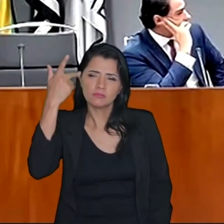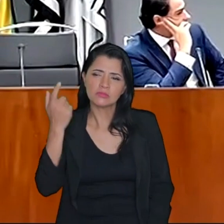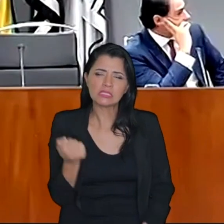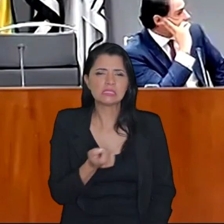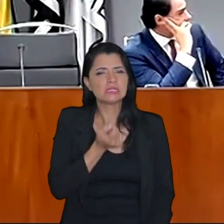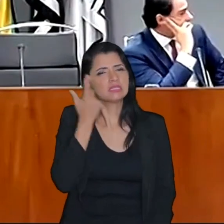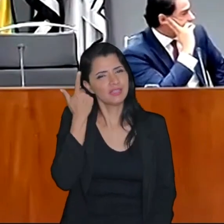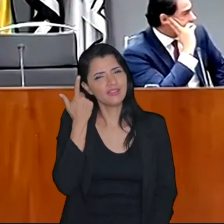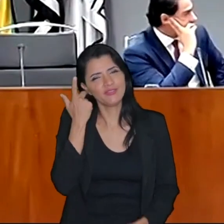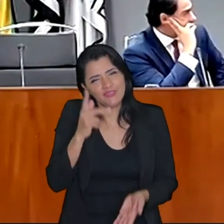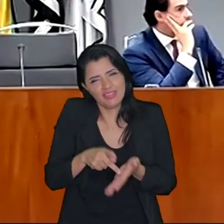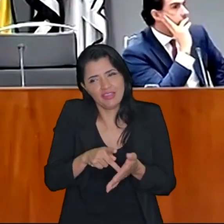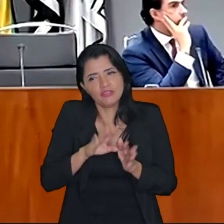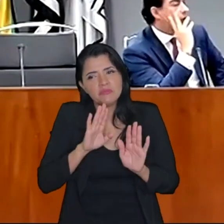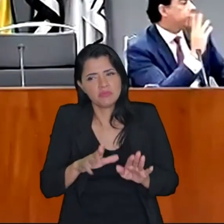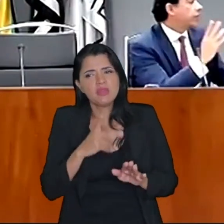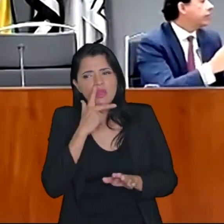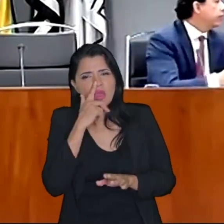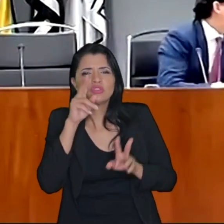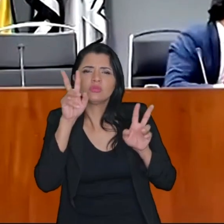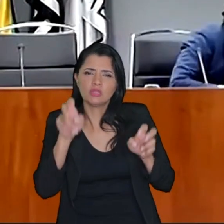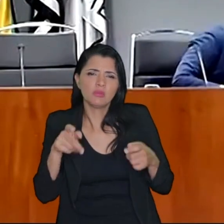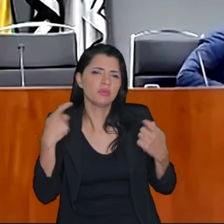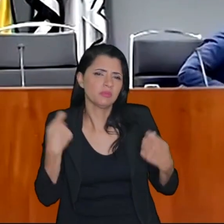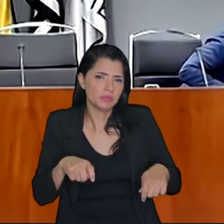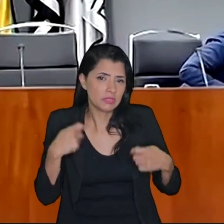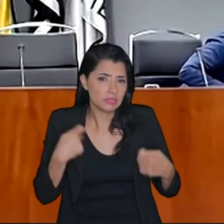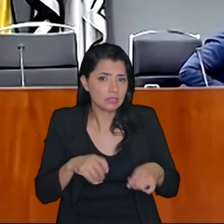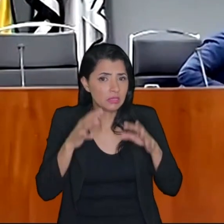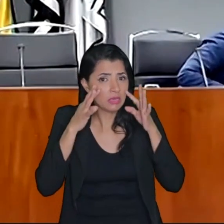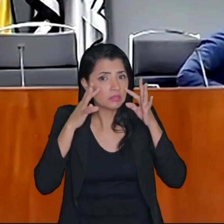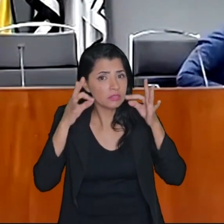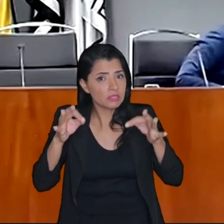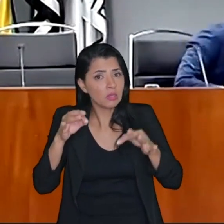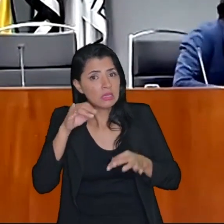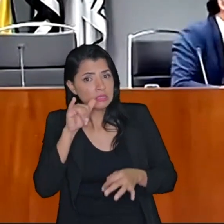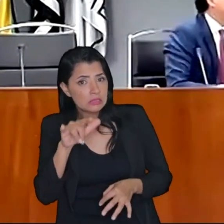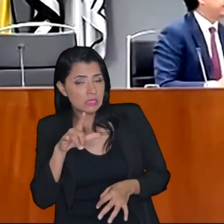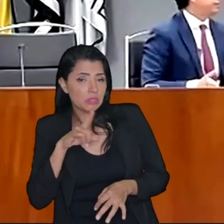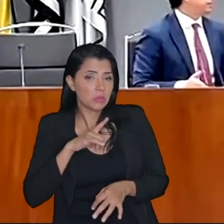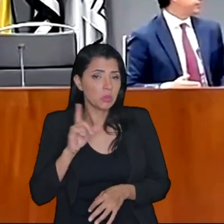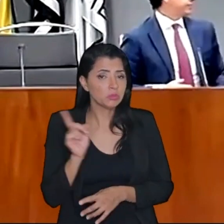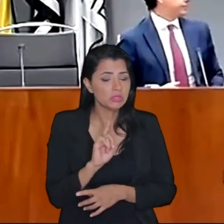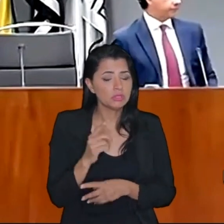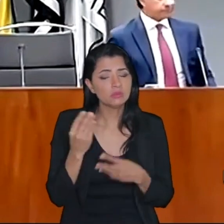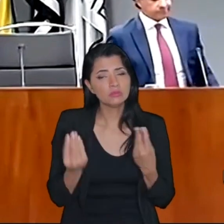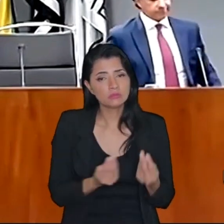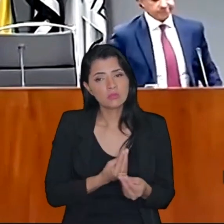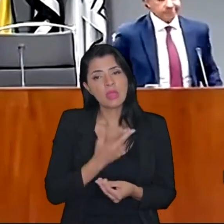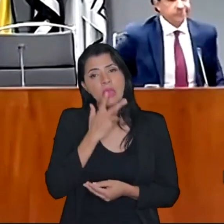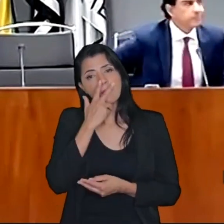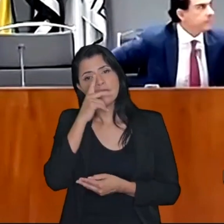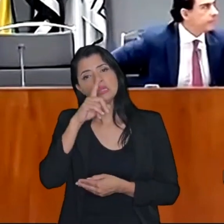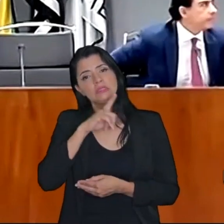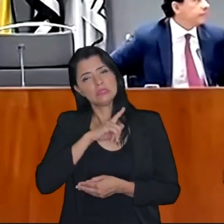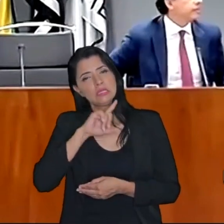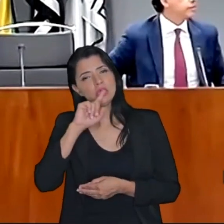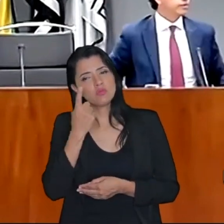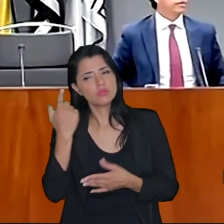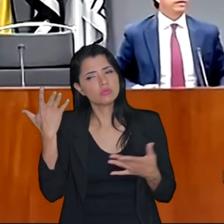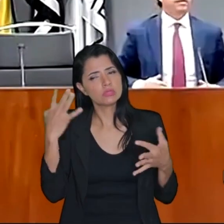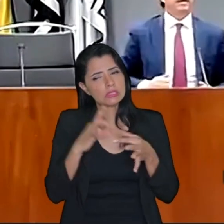estranha, para falar a verdade, mas eu acho que esse é um tema que merece atenção. Se existe ou não existe, ou seja, a mim me parece que tem pelo menos uma